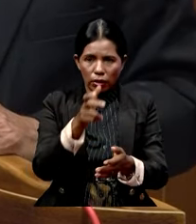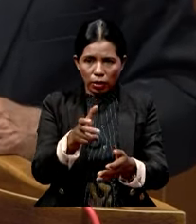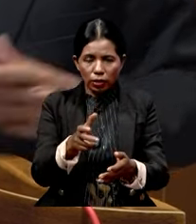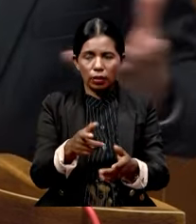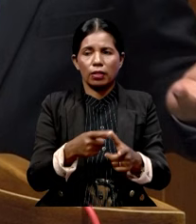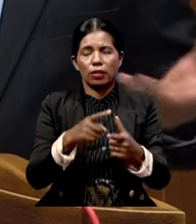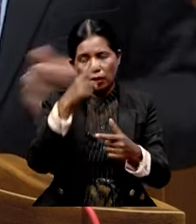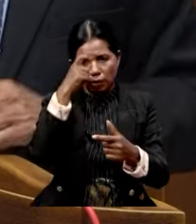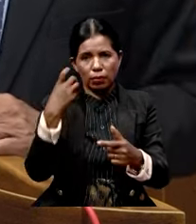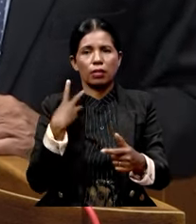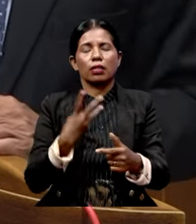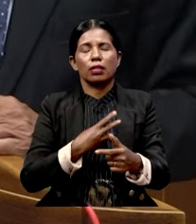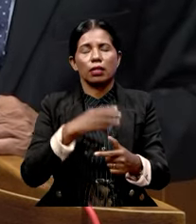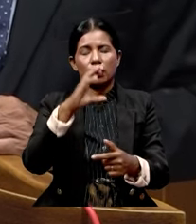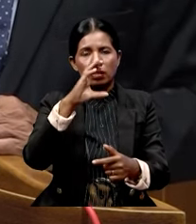também, e tem sempre no B.